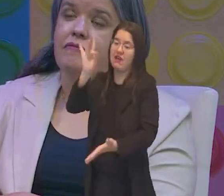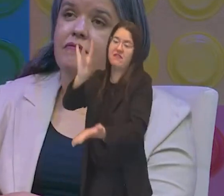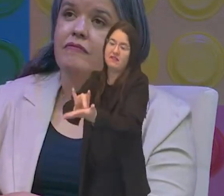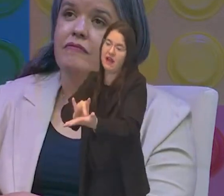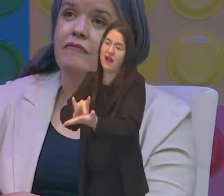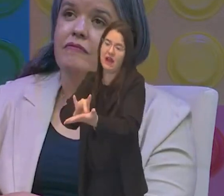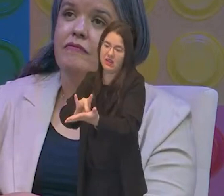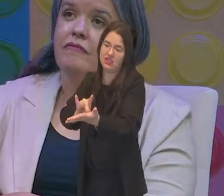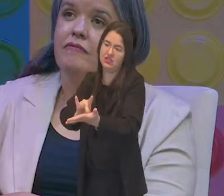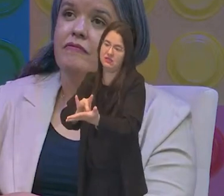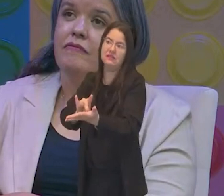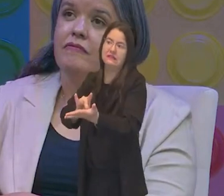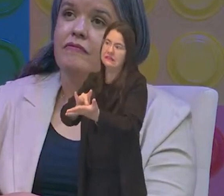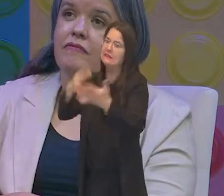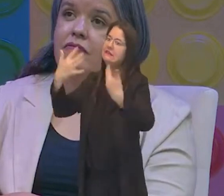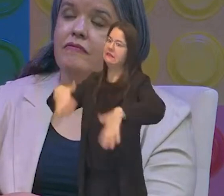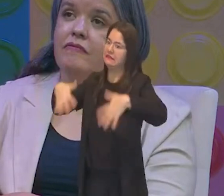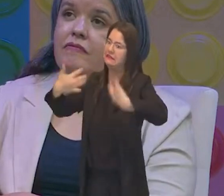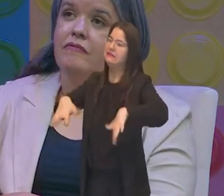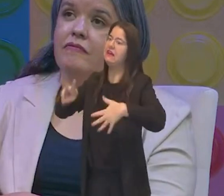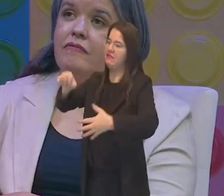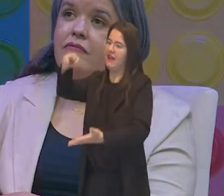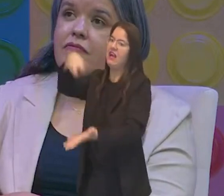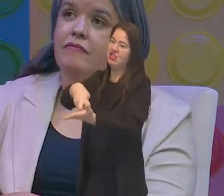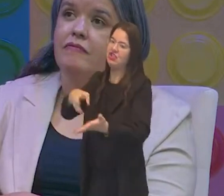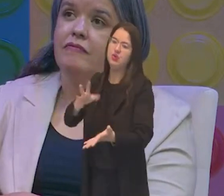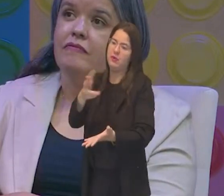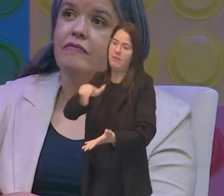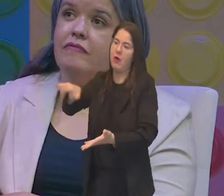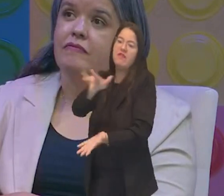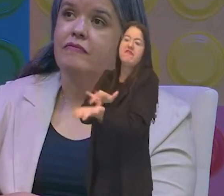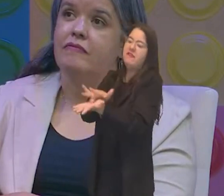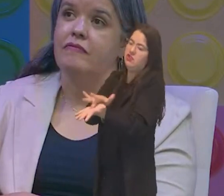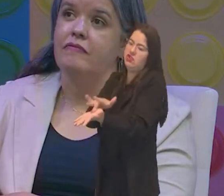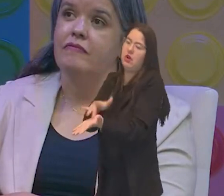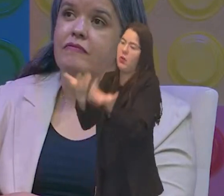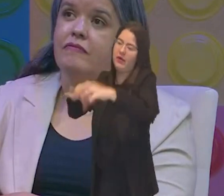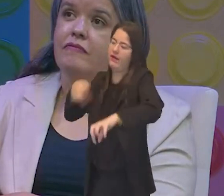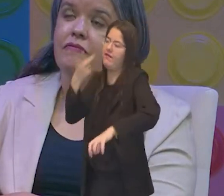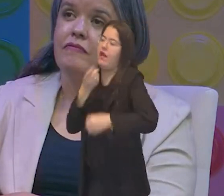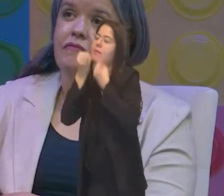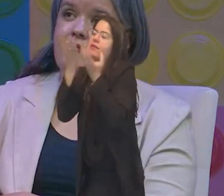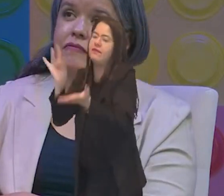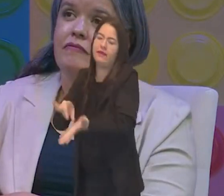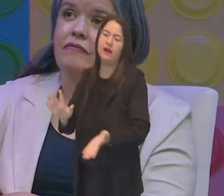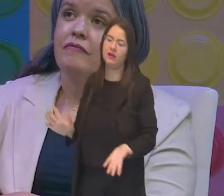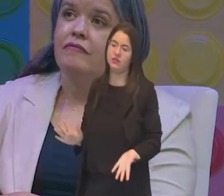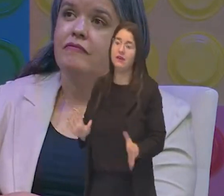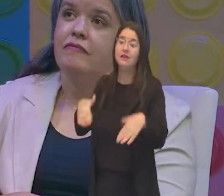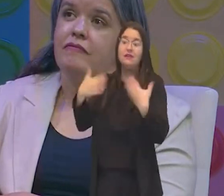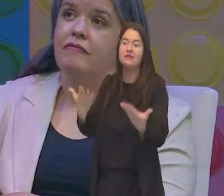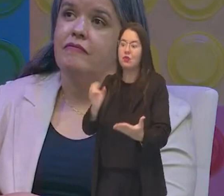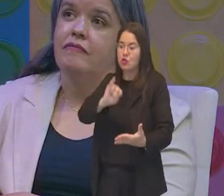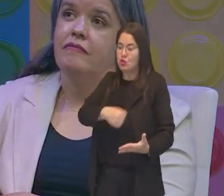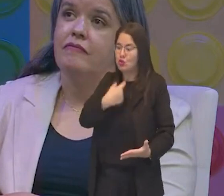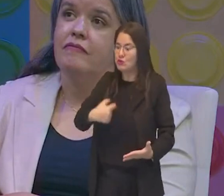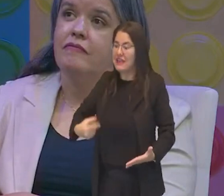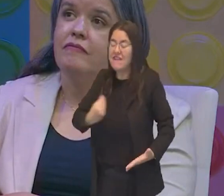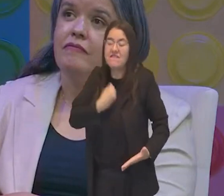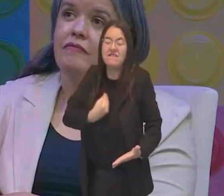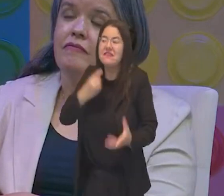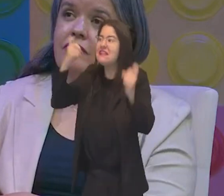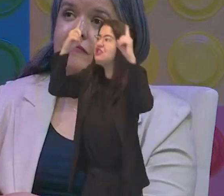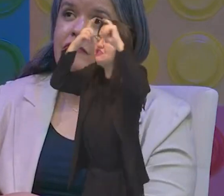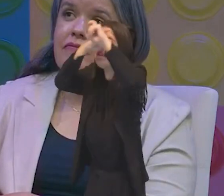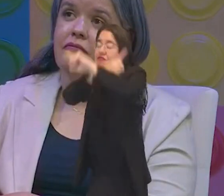seriam desmascarados. Todos saberiam o que eles fizeram. Então, para José, a situação era